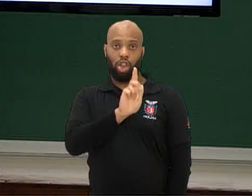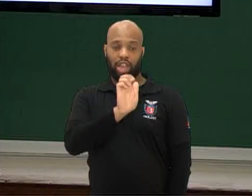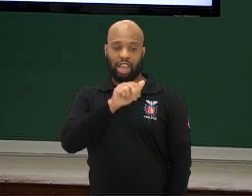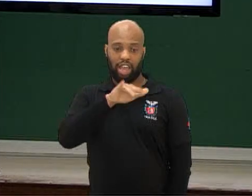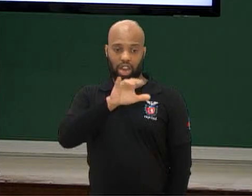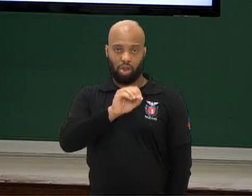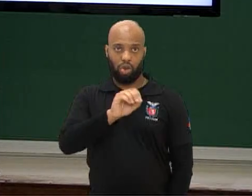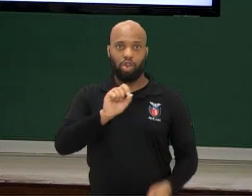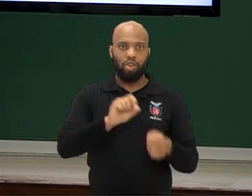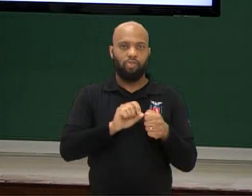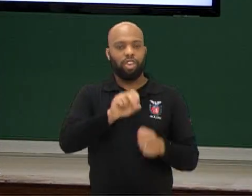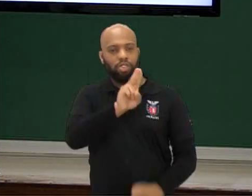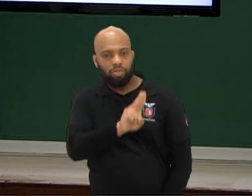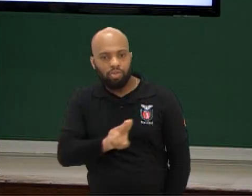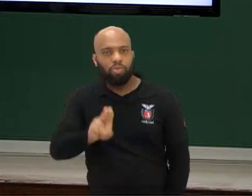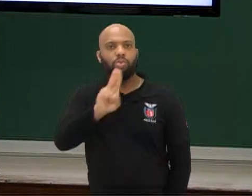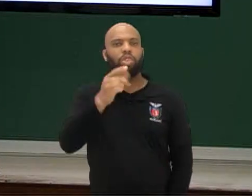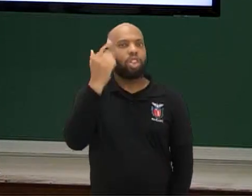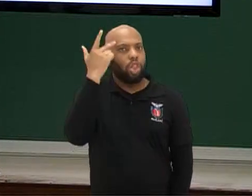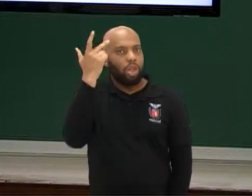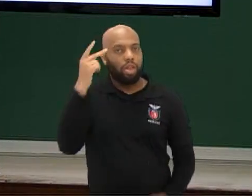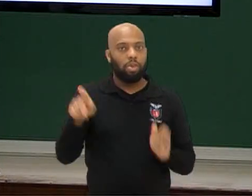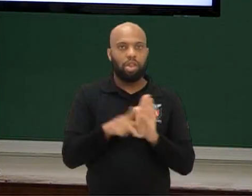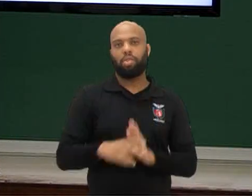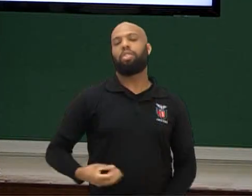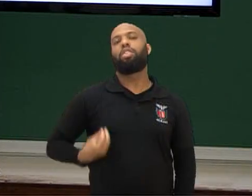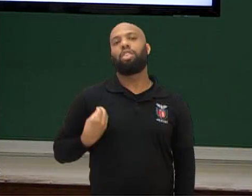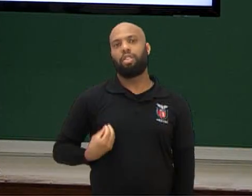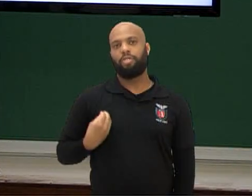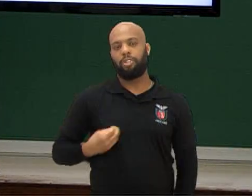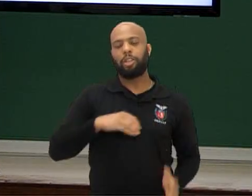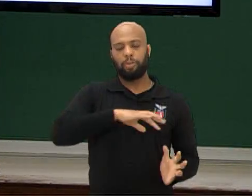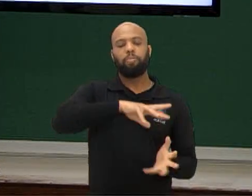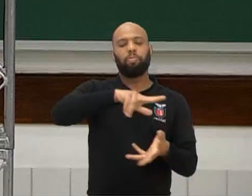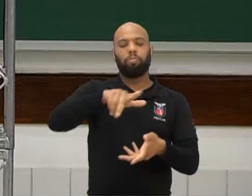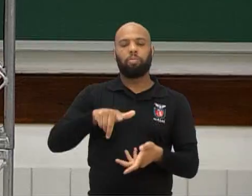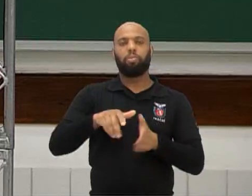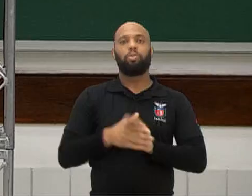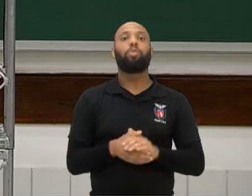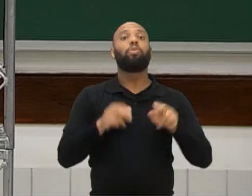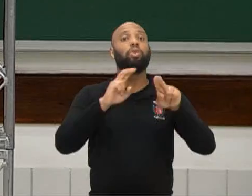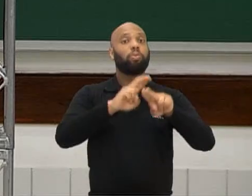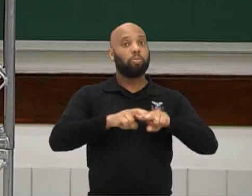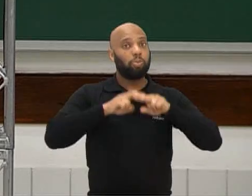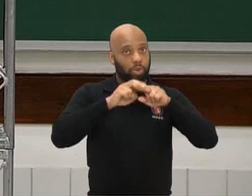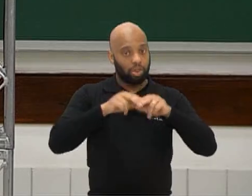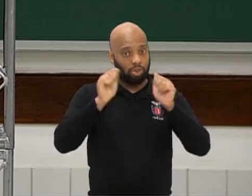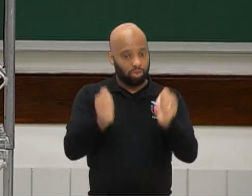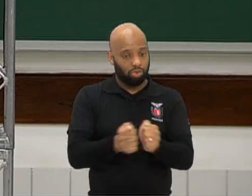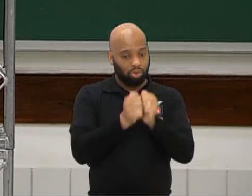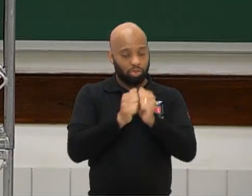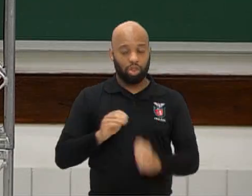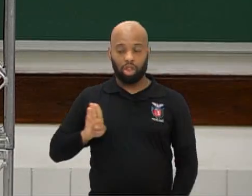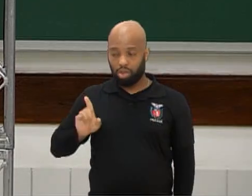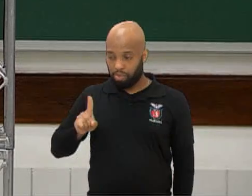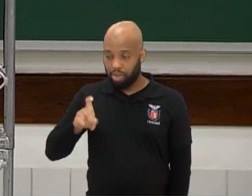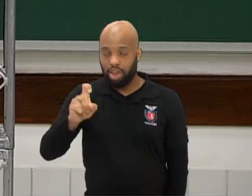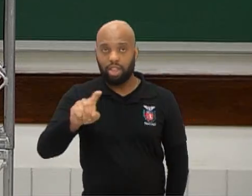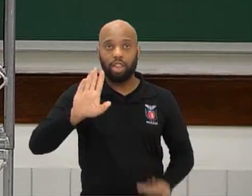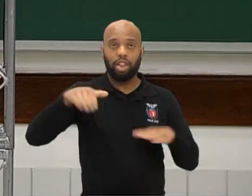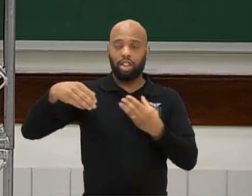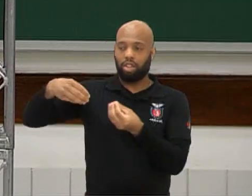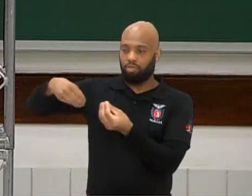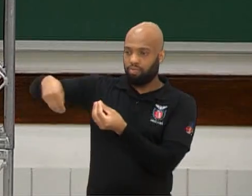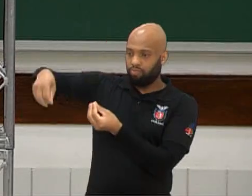essa reciclagem natural da vida no nosso planeta. Por isso, junto com as bactérias, os fungos